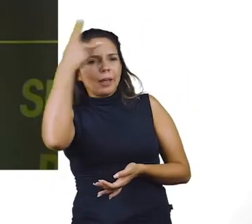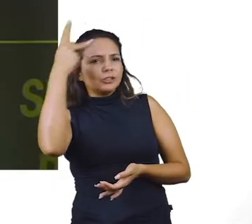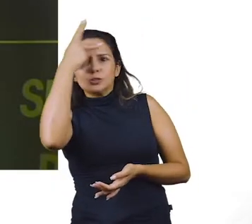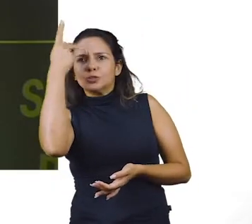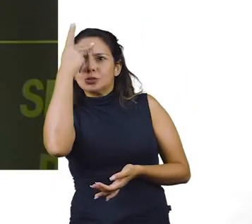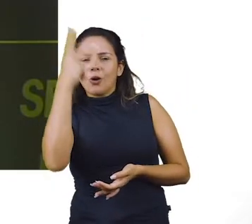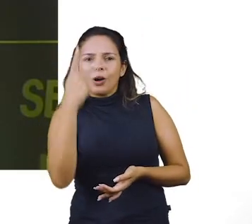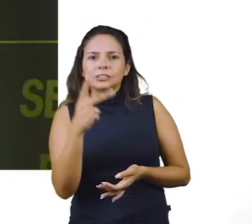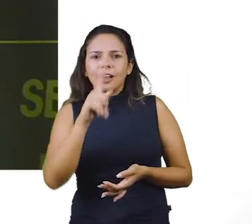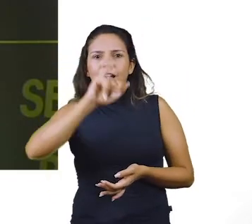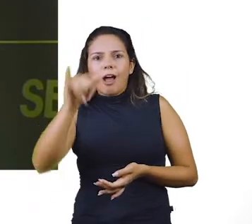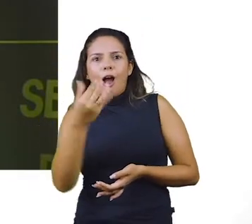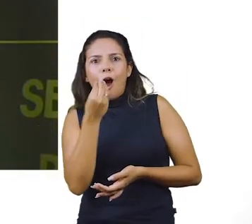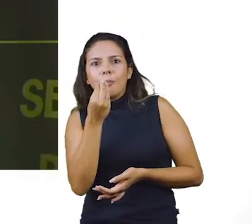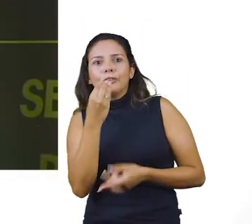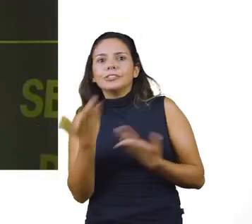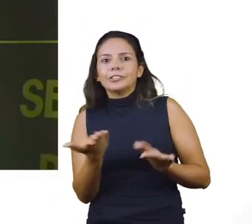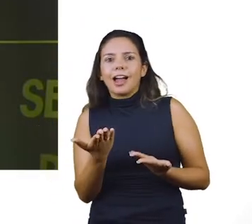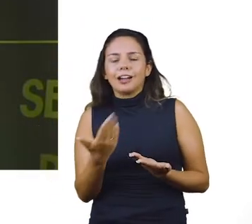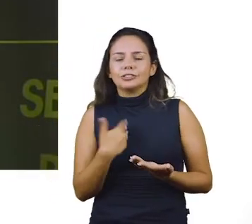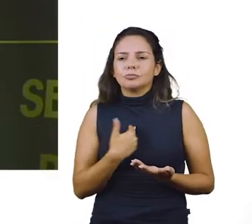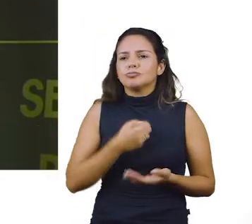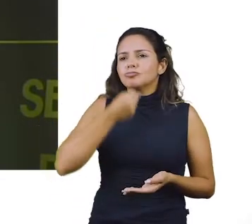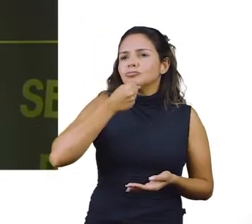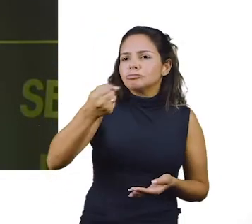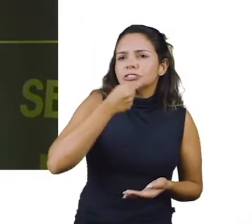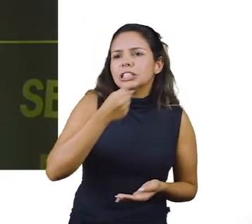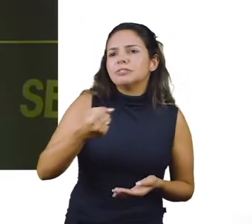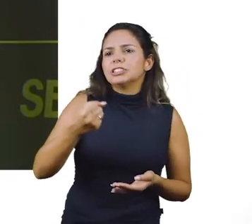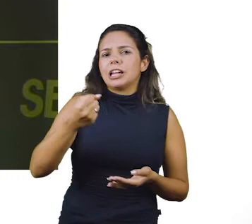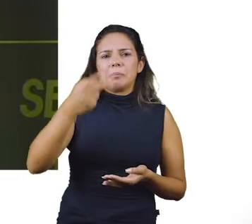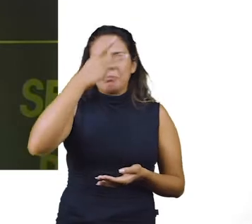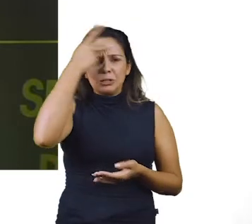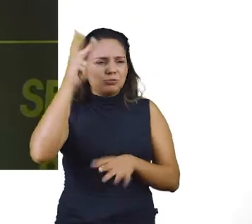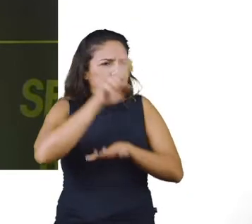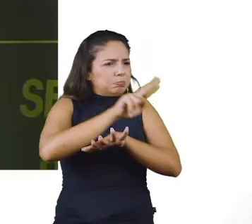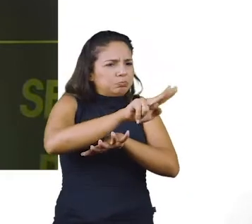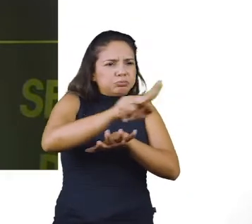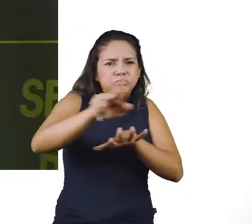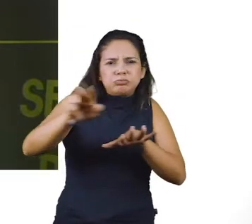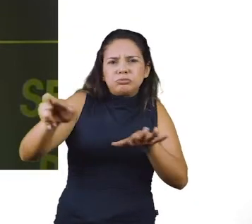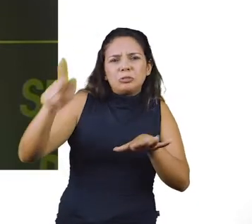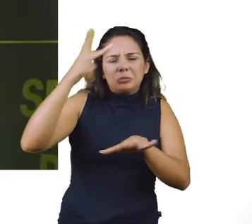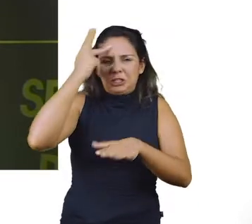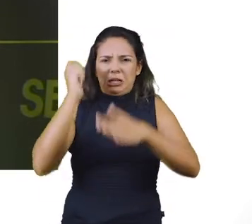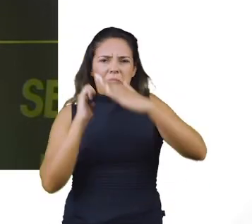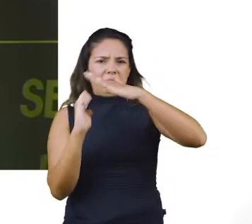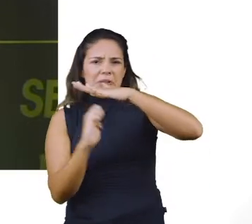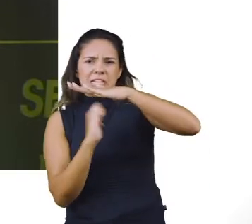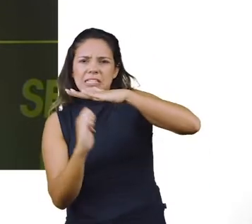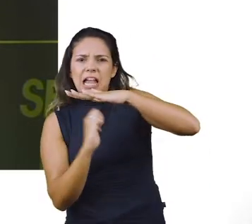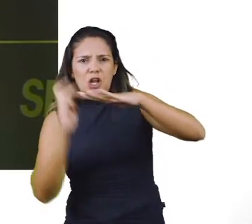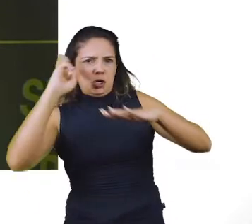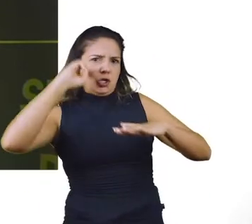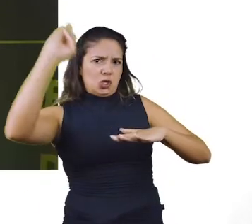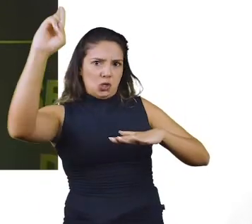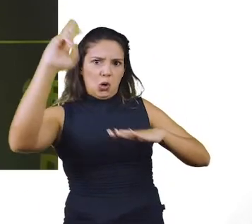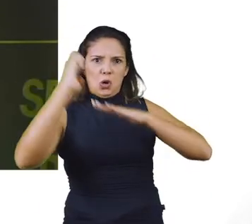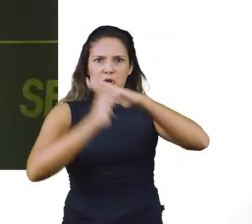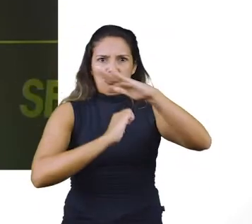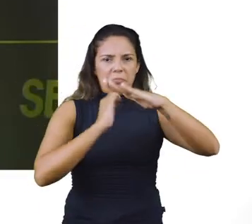gente, eu entrevistei muitos, não só escritores, mas também entrevistei muitos empresários, entrevistei muita gente